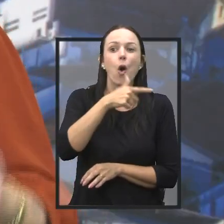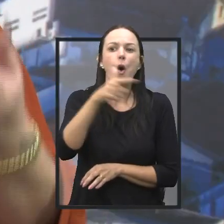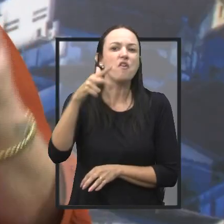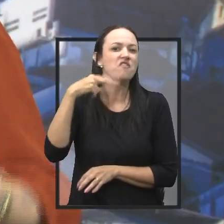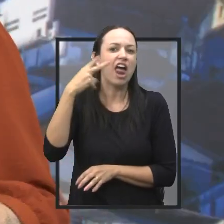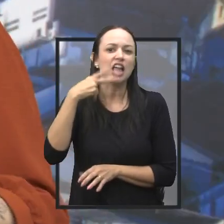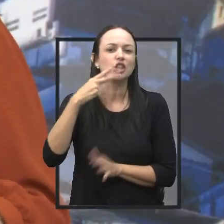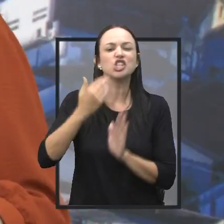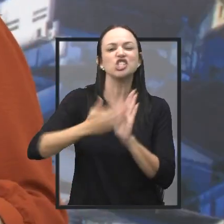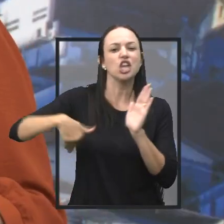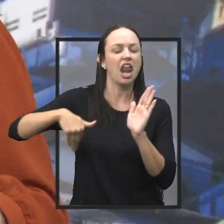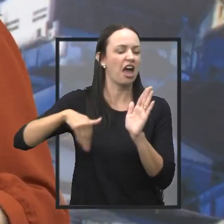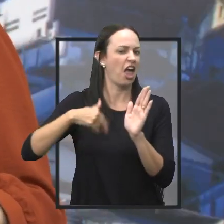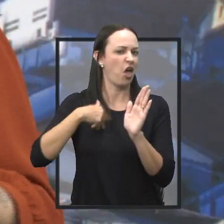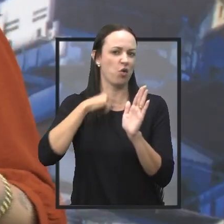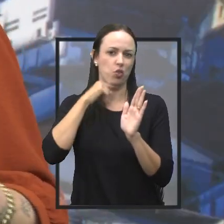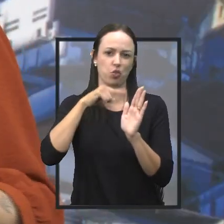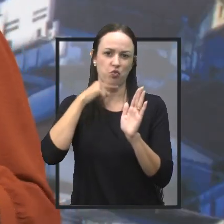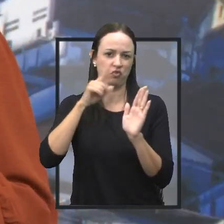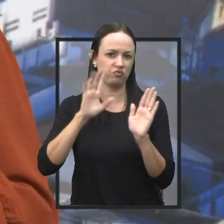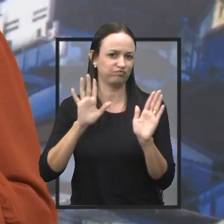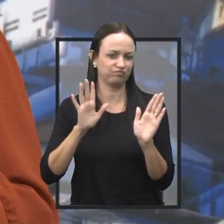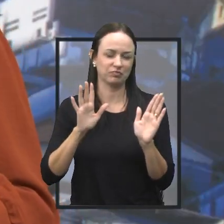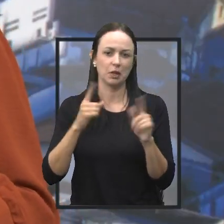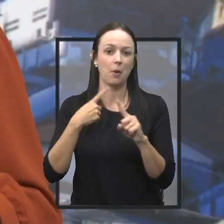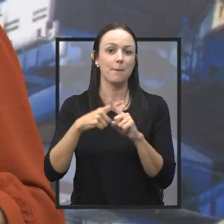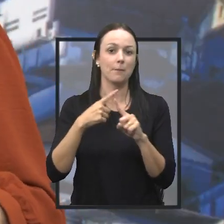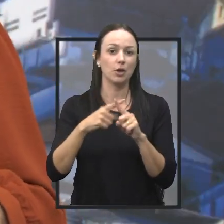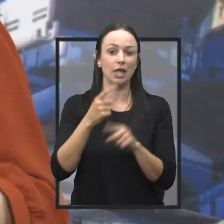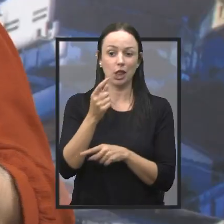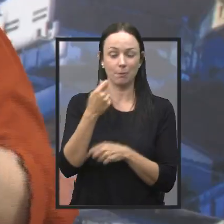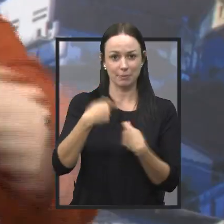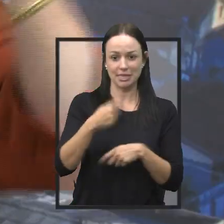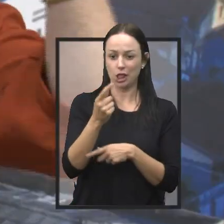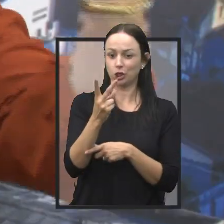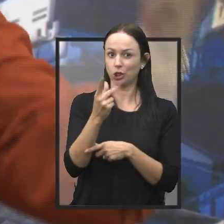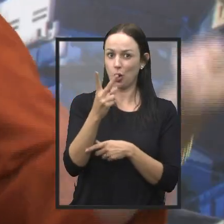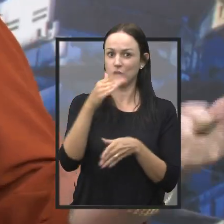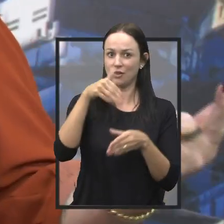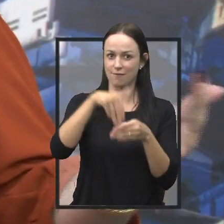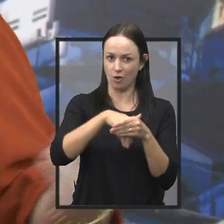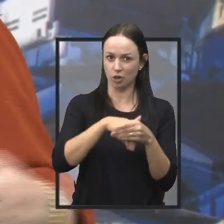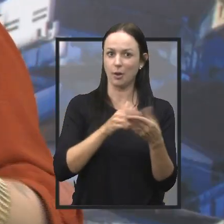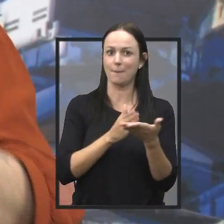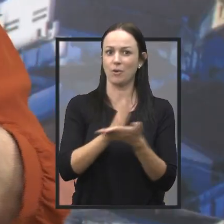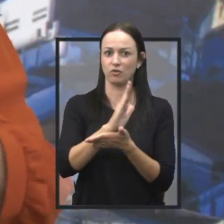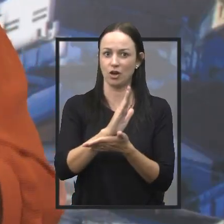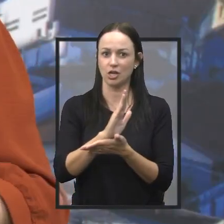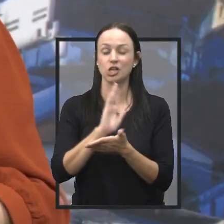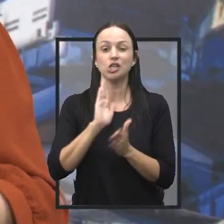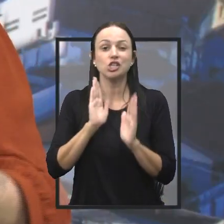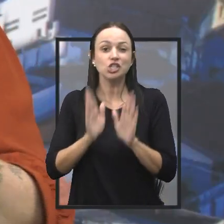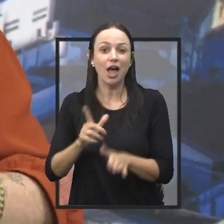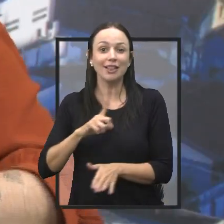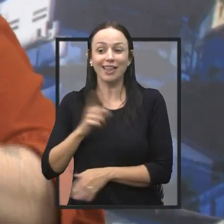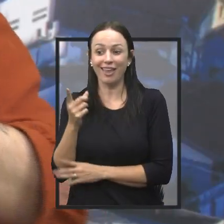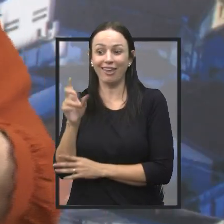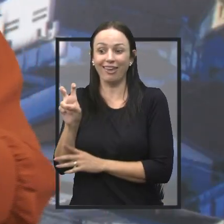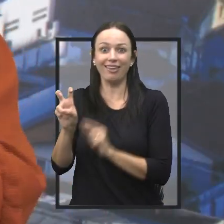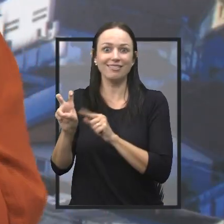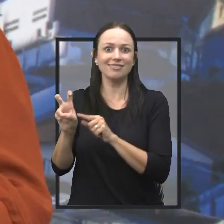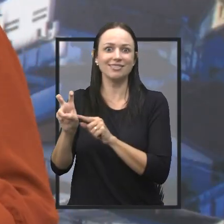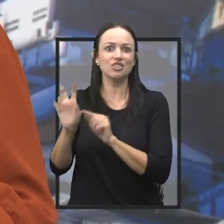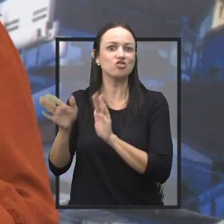duvido, mas ele entra aprovado, porque nós precisávamos de 12 votos para aprovar. E nós já temos 15 votos